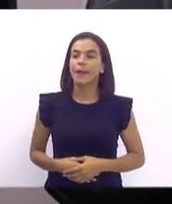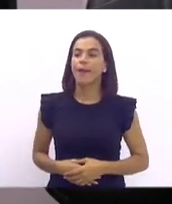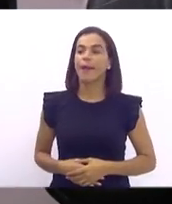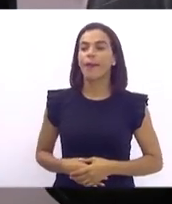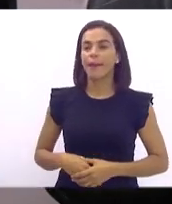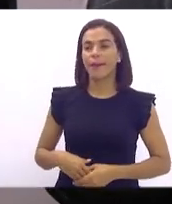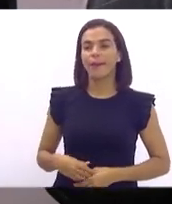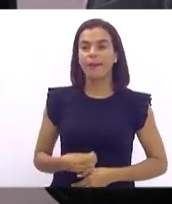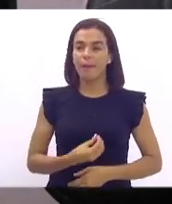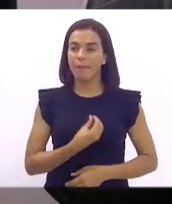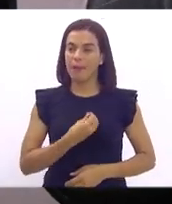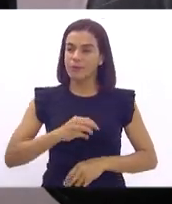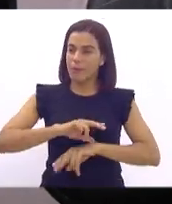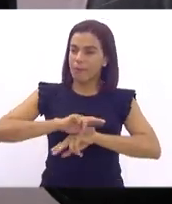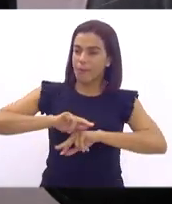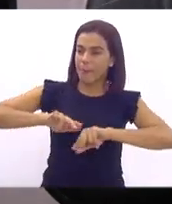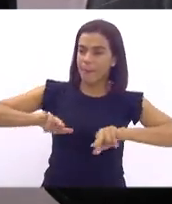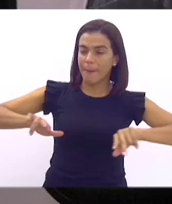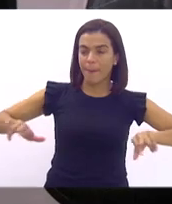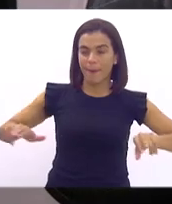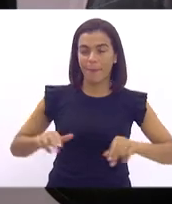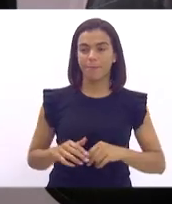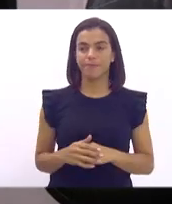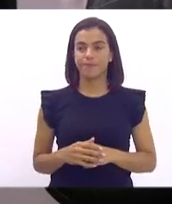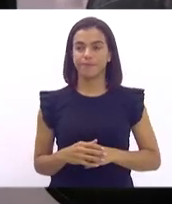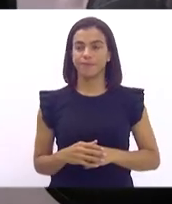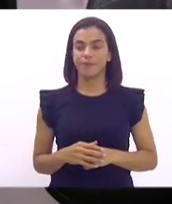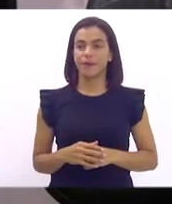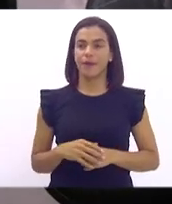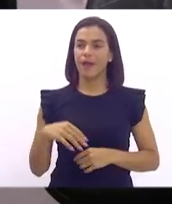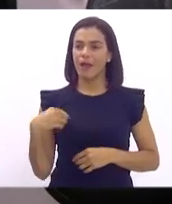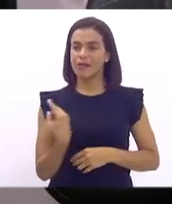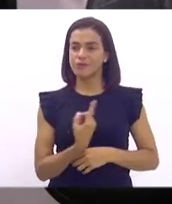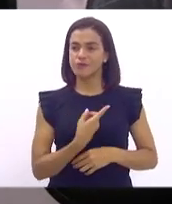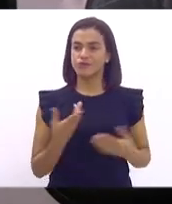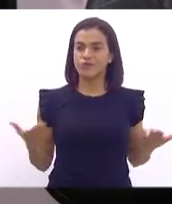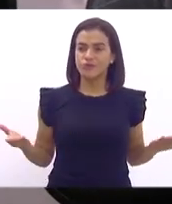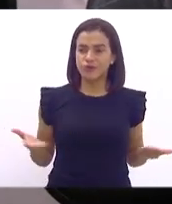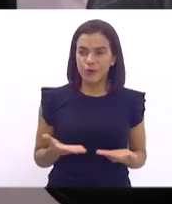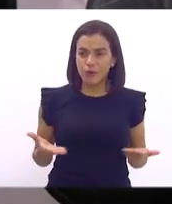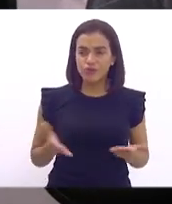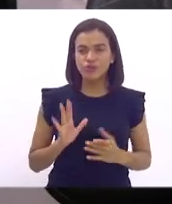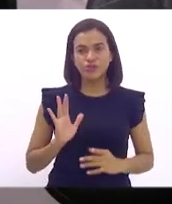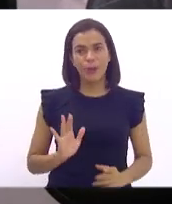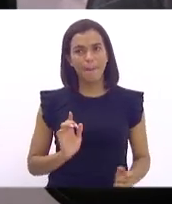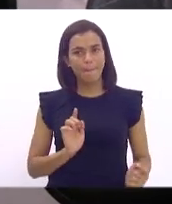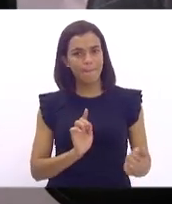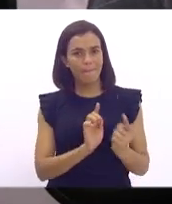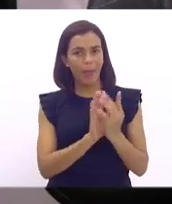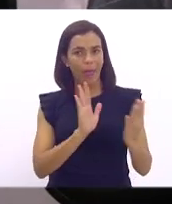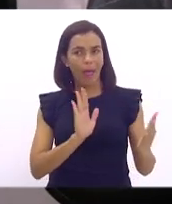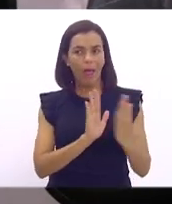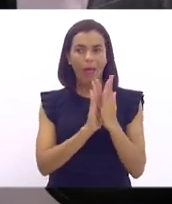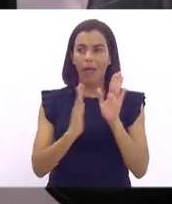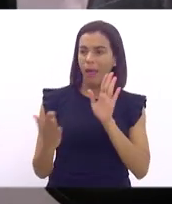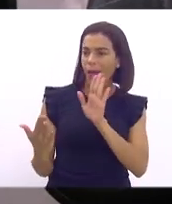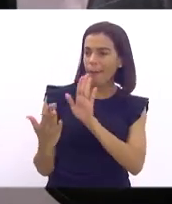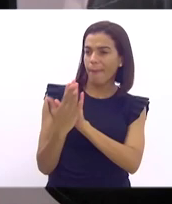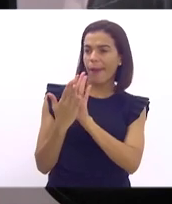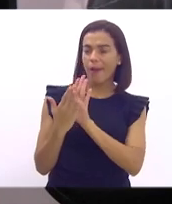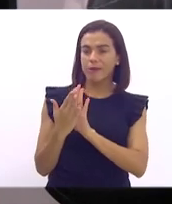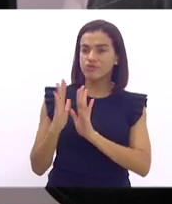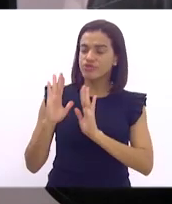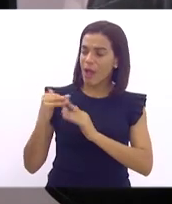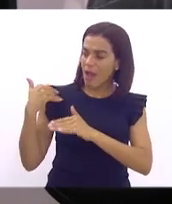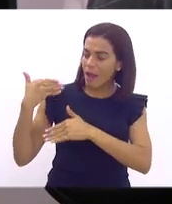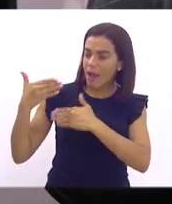interpessoais diversas, né? A gente hoje tem se deparado com aquilo que já vinha